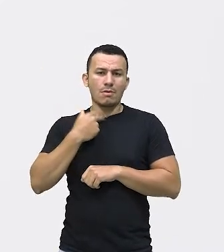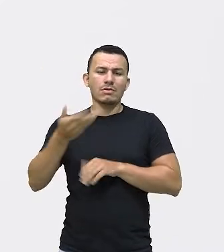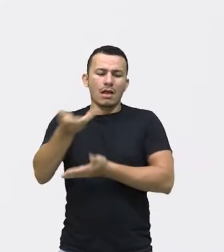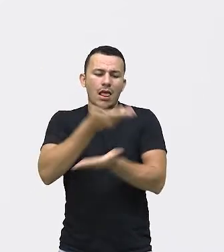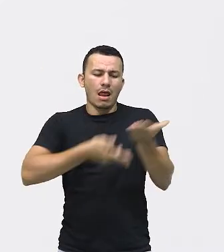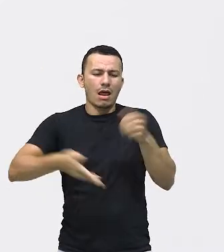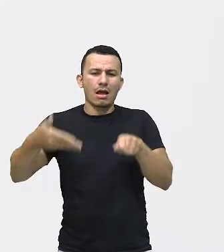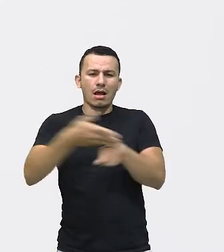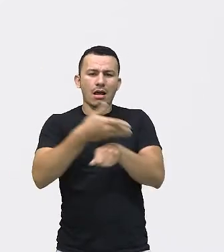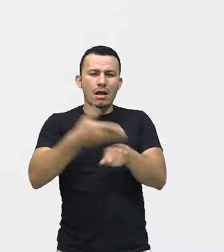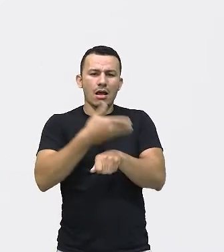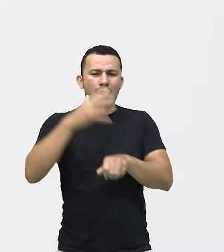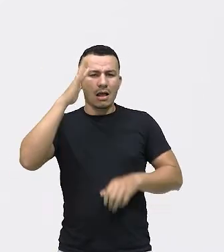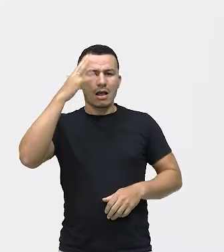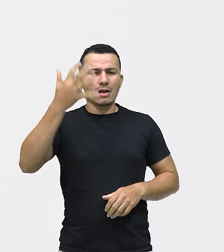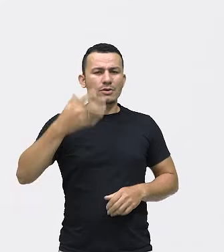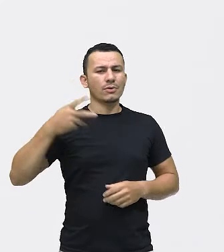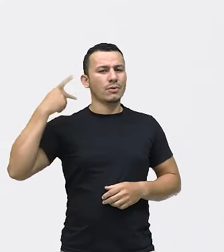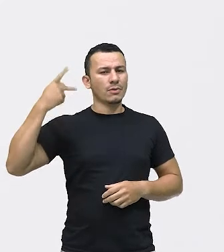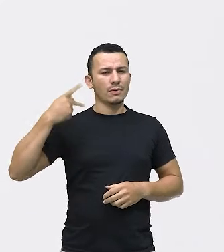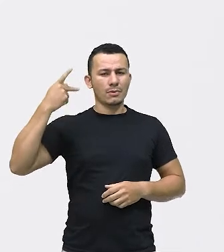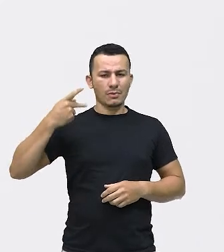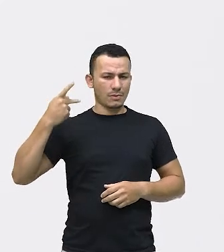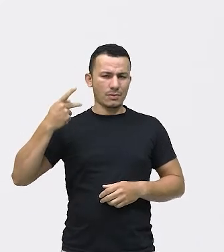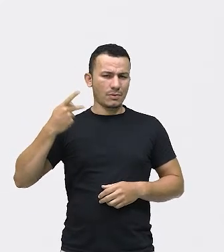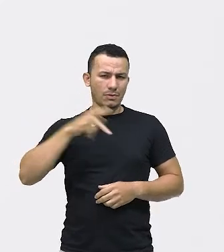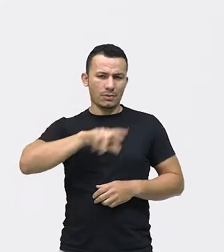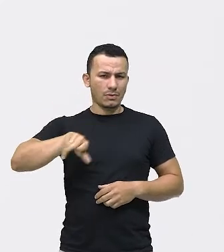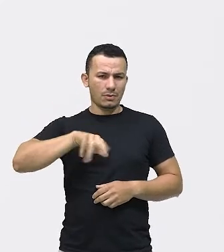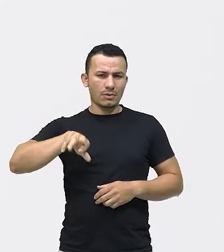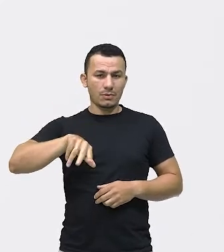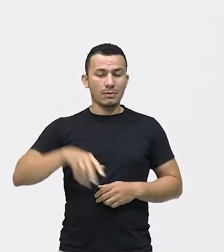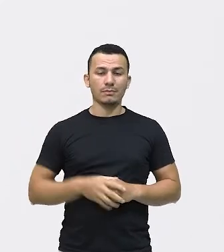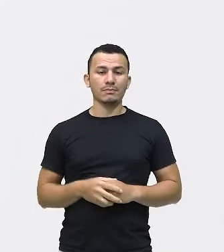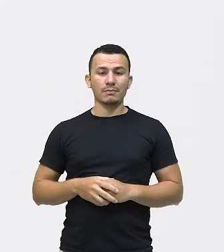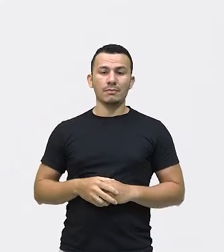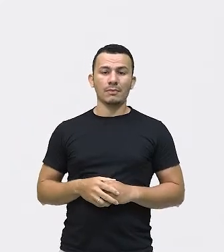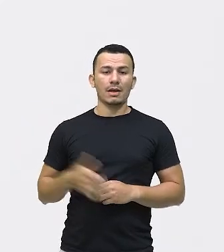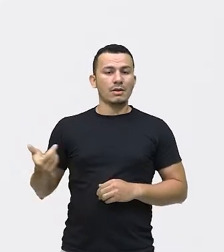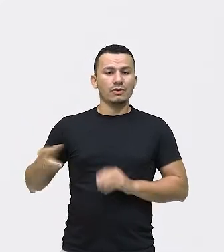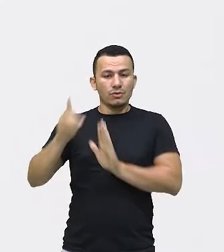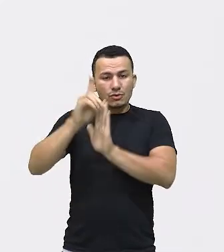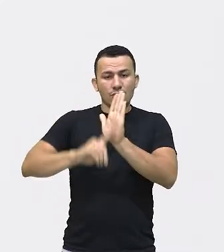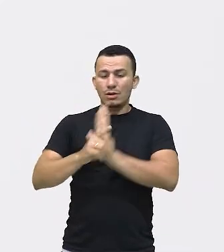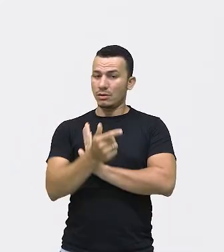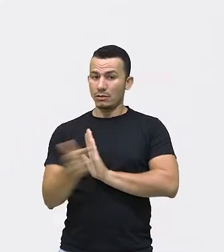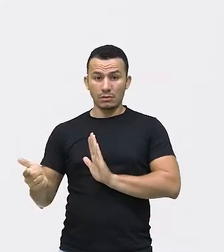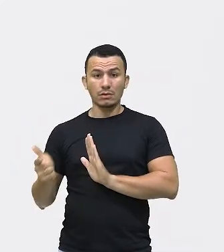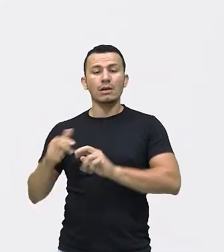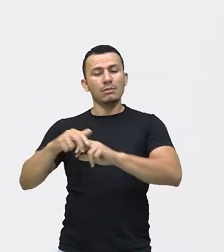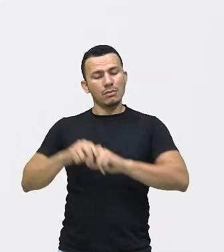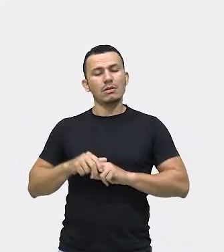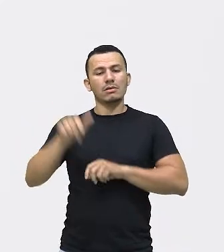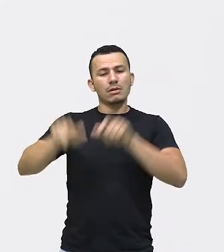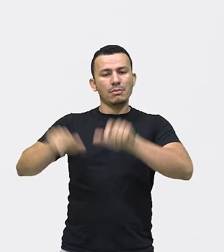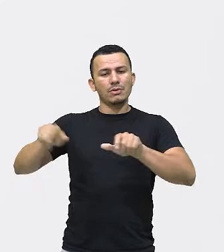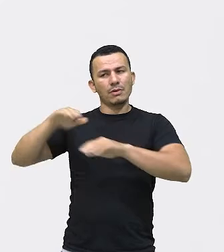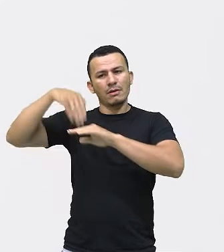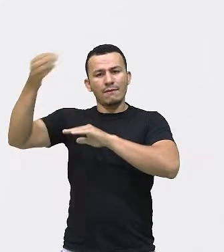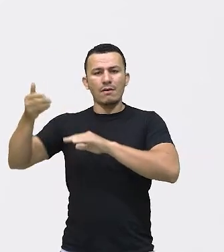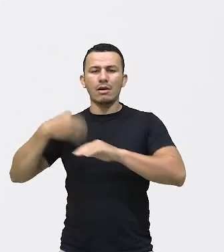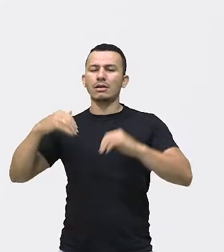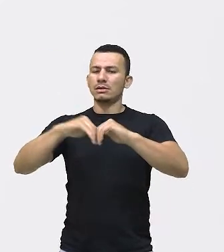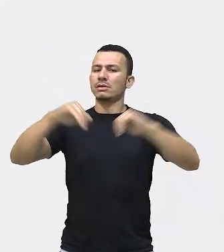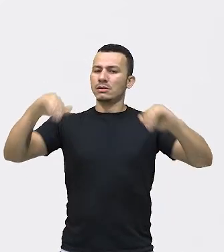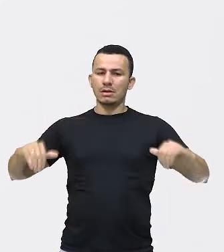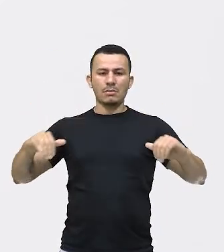participar das decisões políticas da polis, ou seja, da cidade-estado, né? Então, os estrangeiros estavam aí, né,